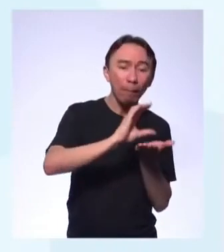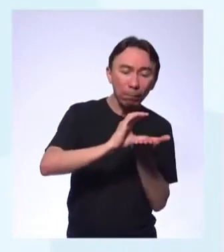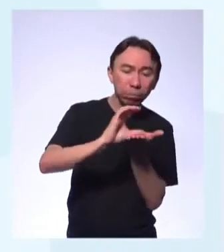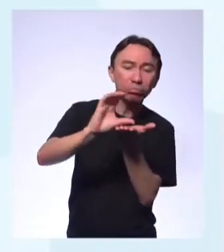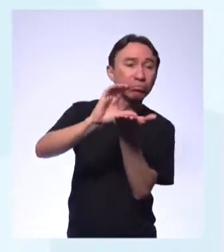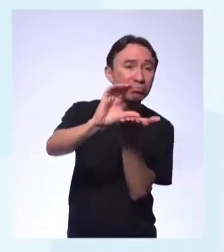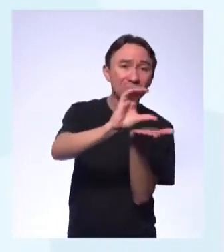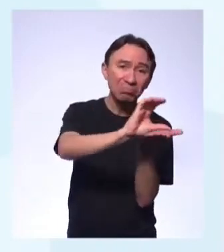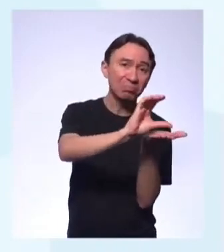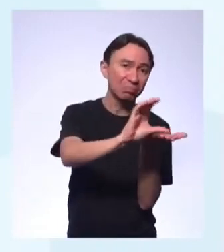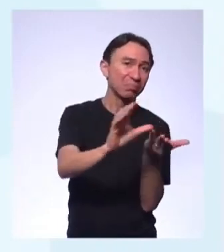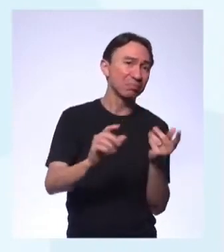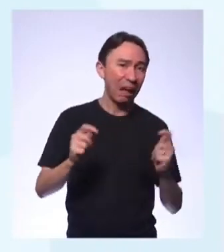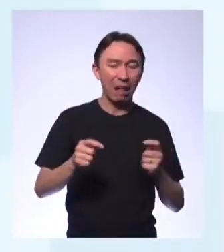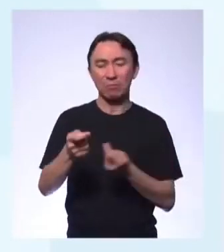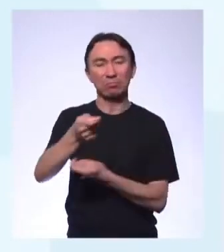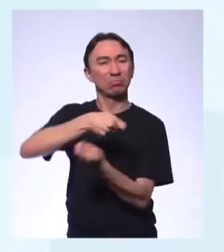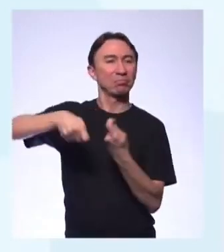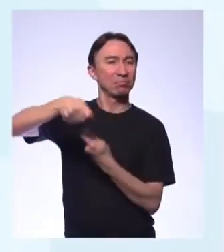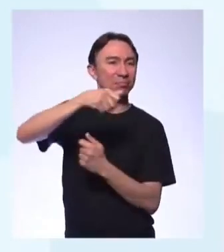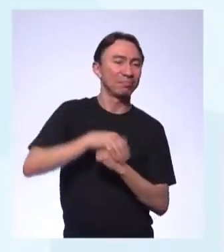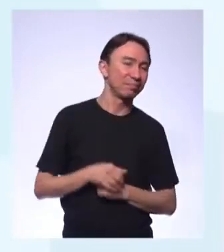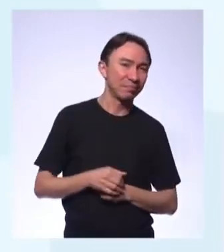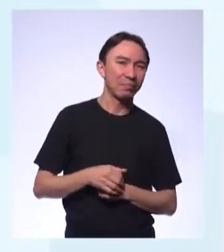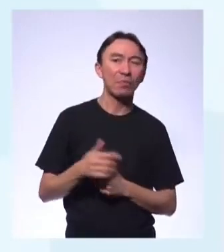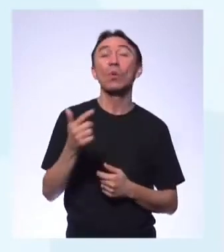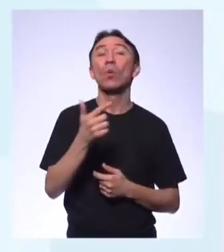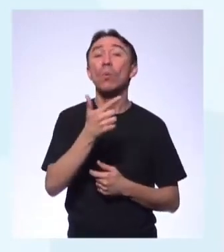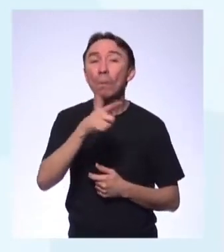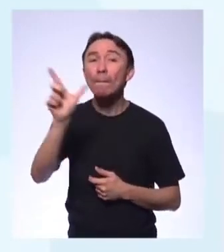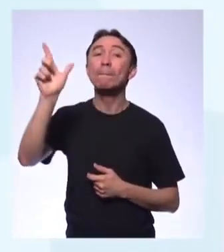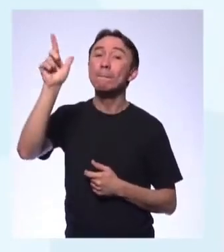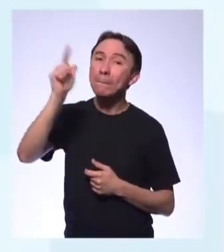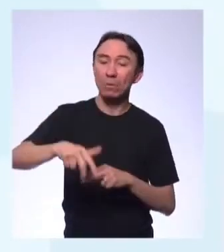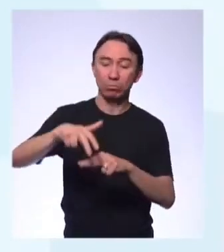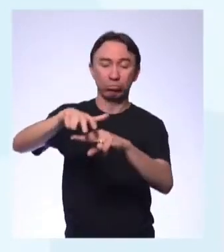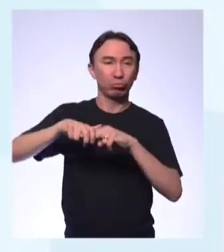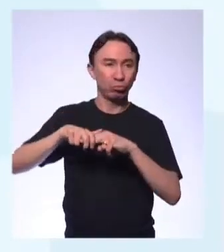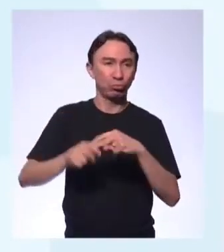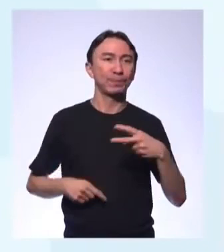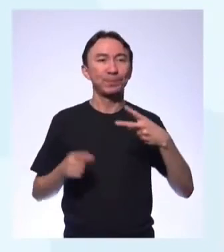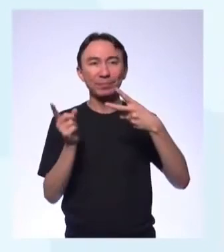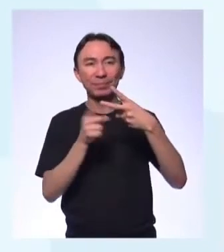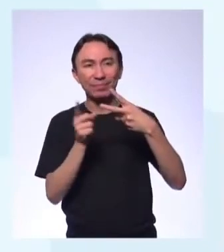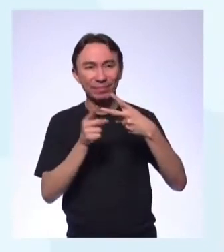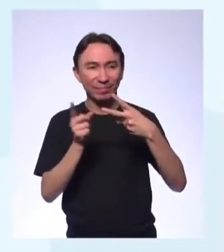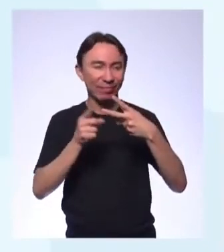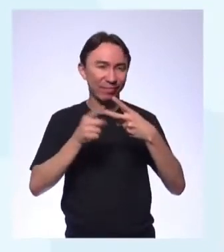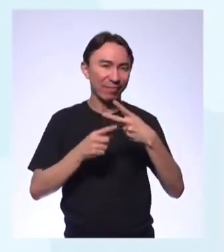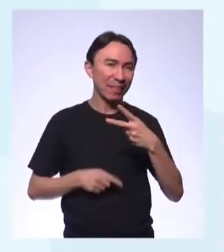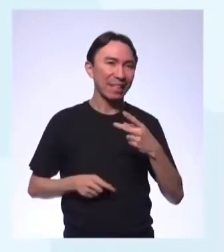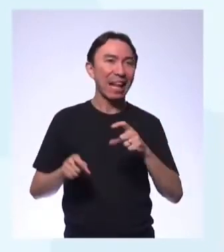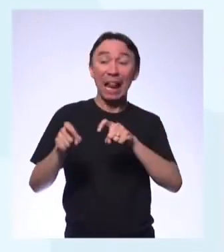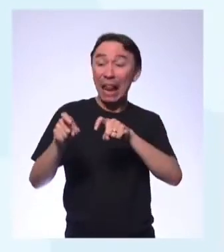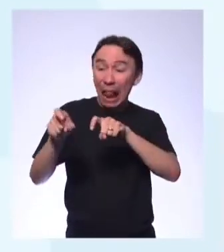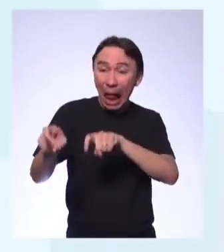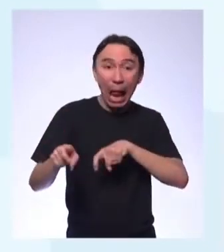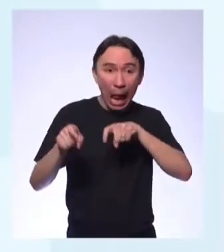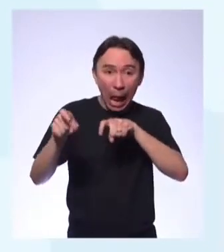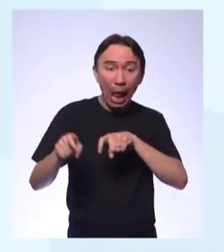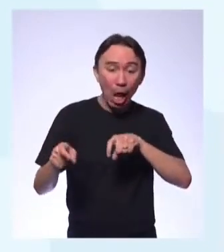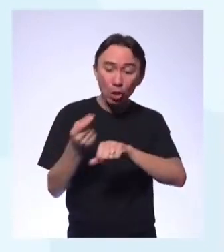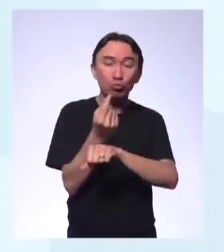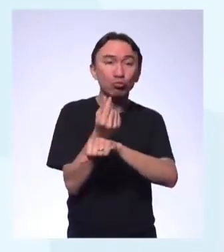tá? Outro fator é a agricultura capitalista. Nós também já falamos disso anteriormente. Lembram